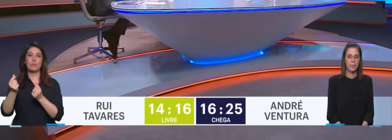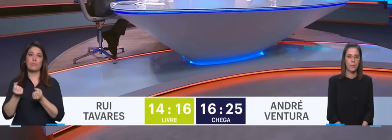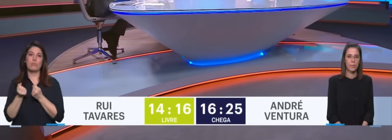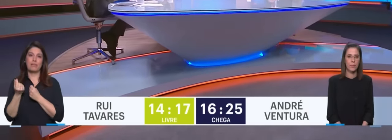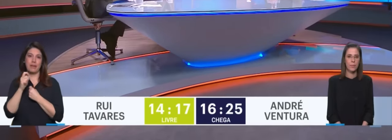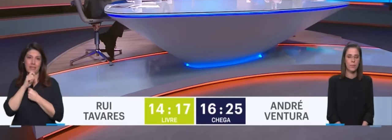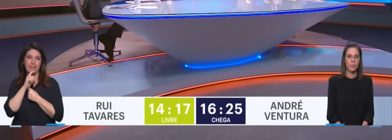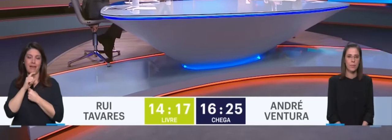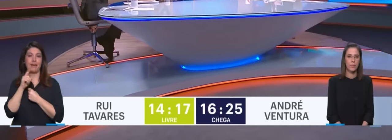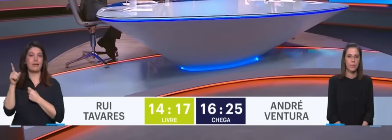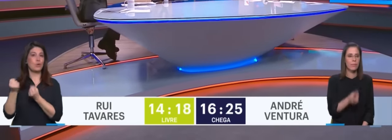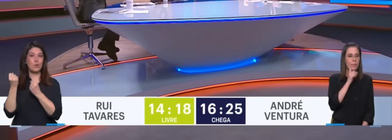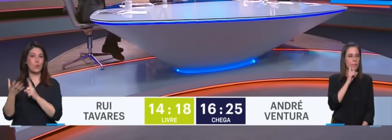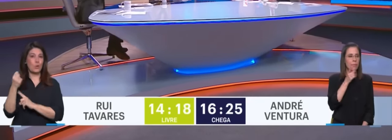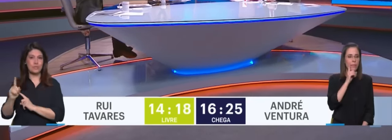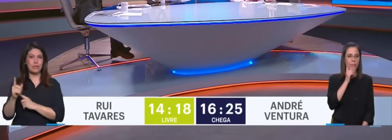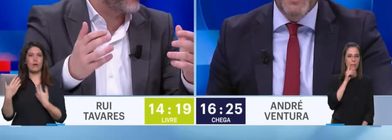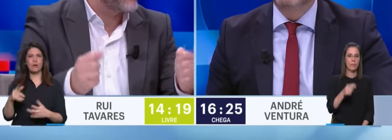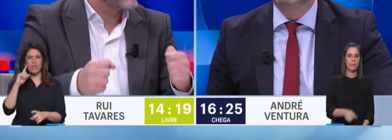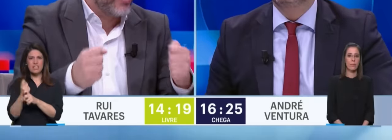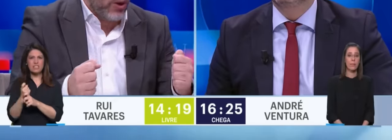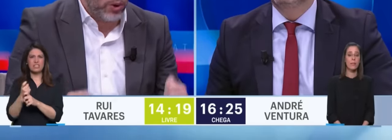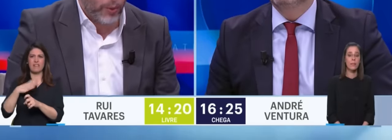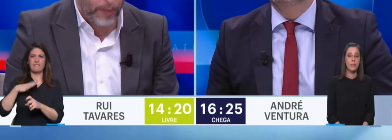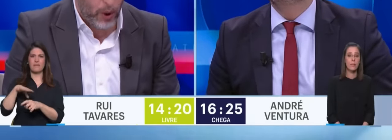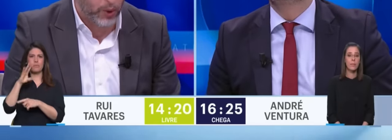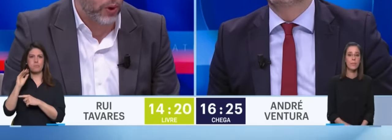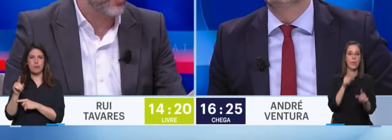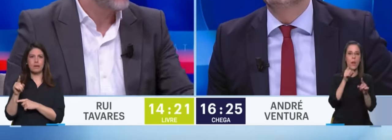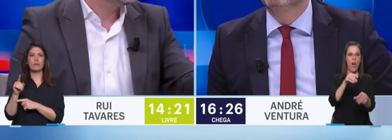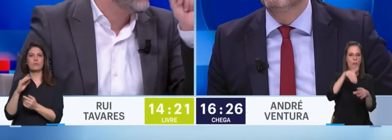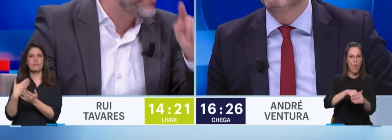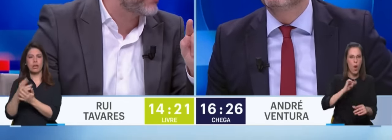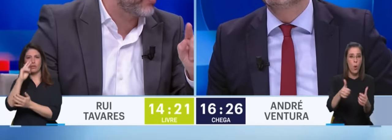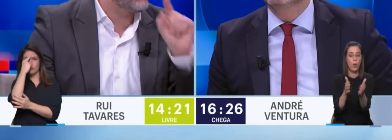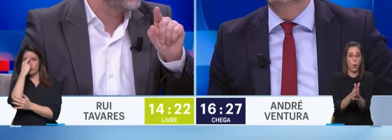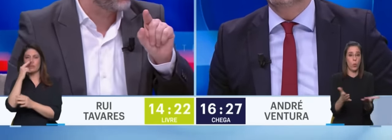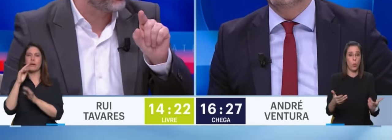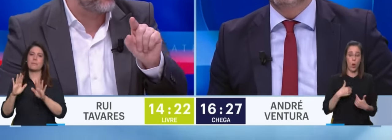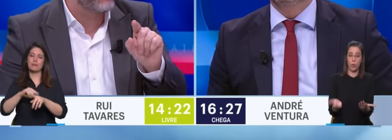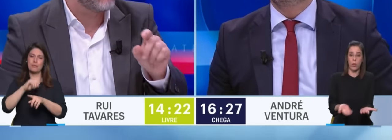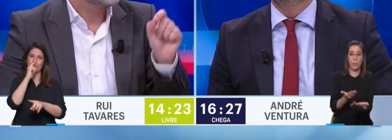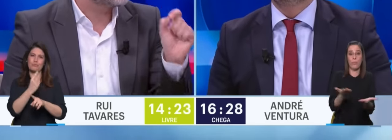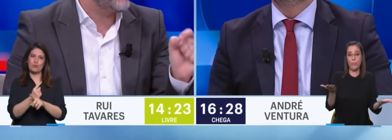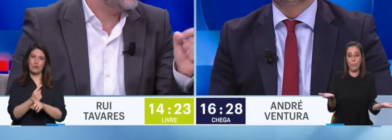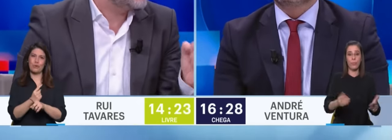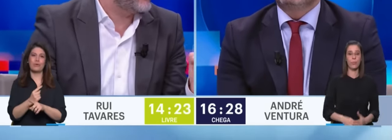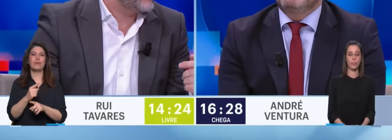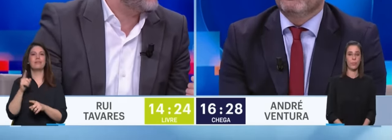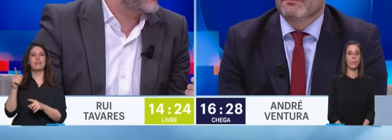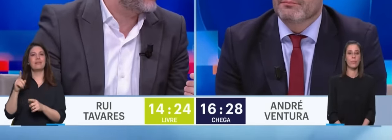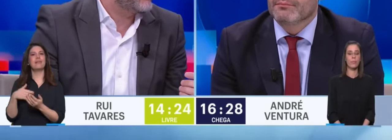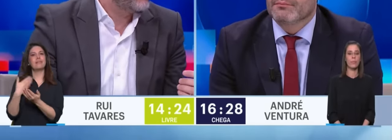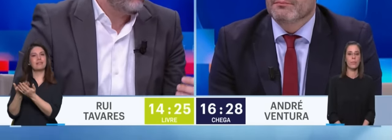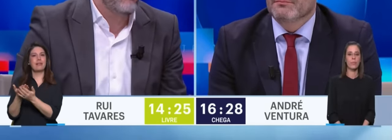agora quer nos dizer que vai exigir à banca que contribua para o esforço e no entanto ao mesmo tempo está a dar